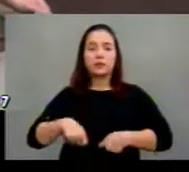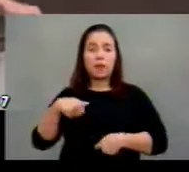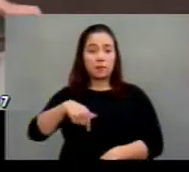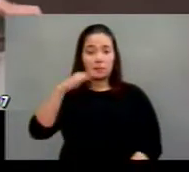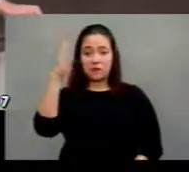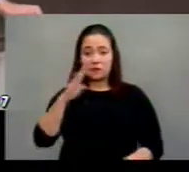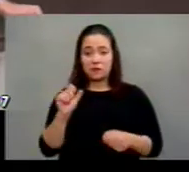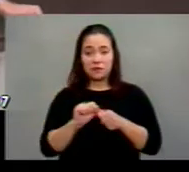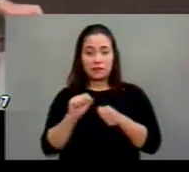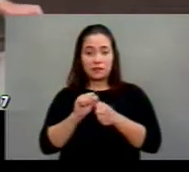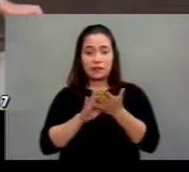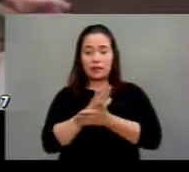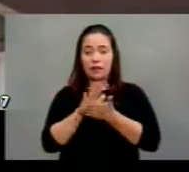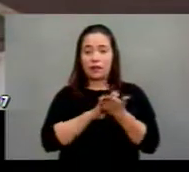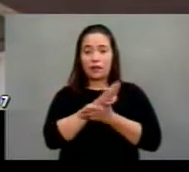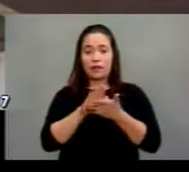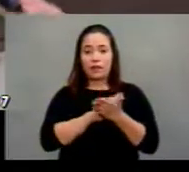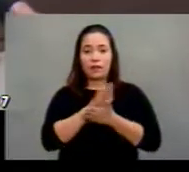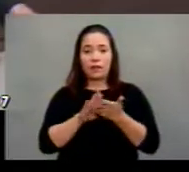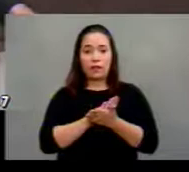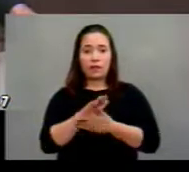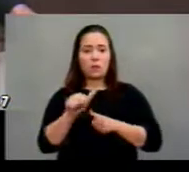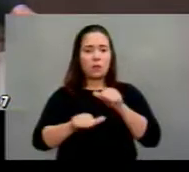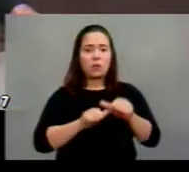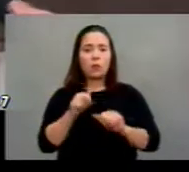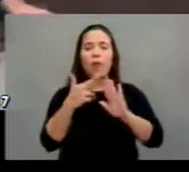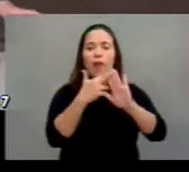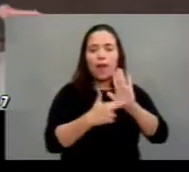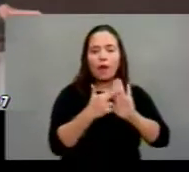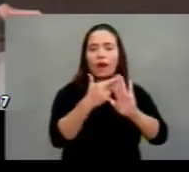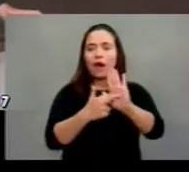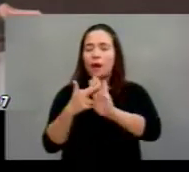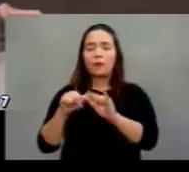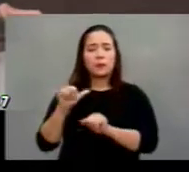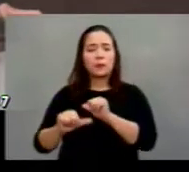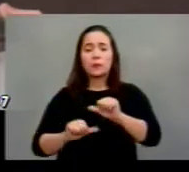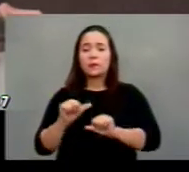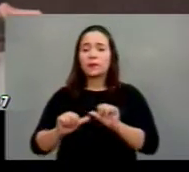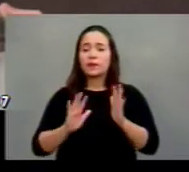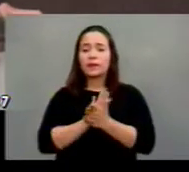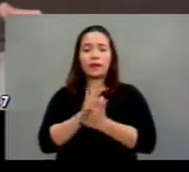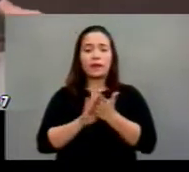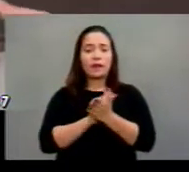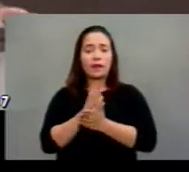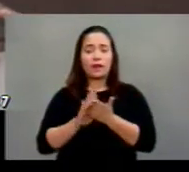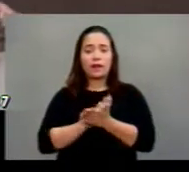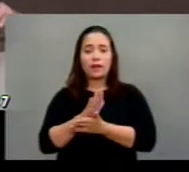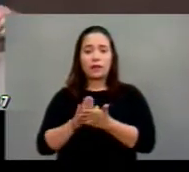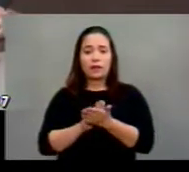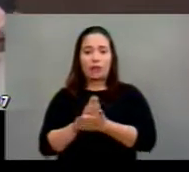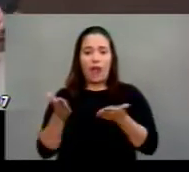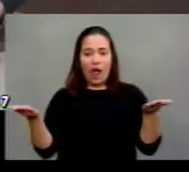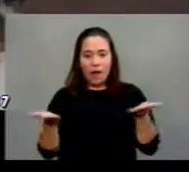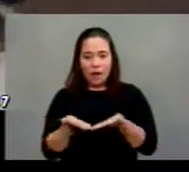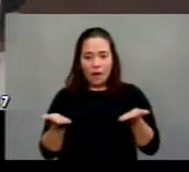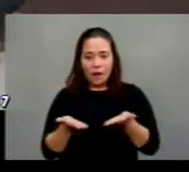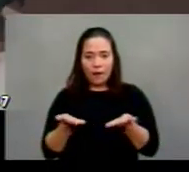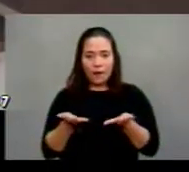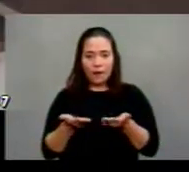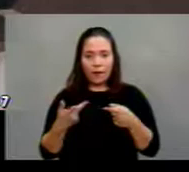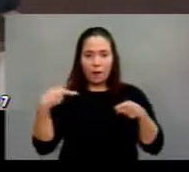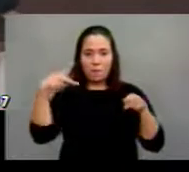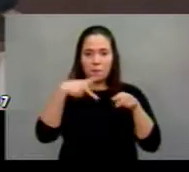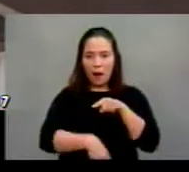foi feito no Brasil. Não foi feita reforma tributária, não foi feita reforma agrária. E aí,